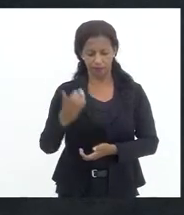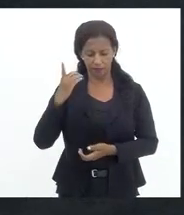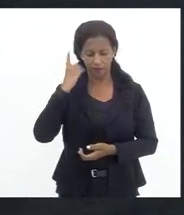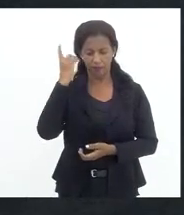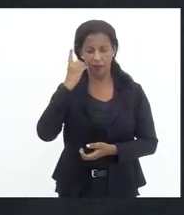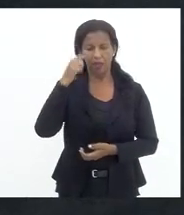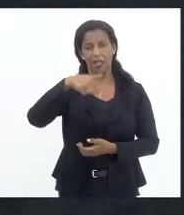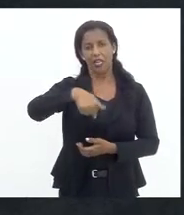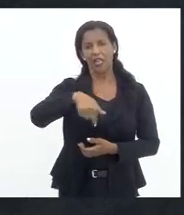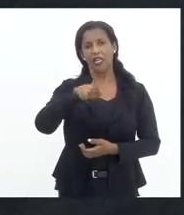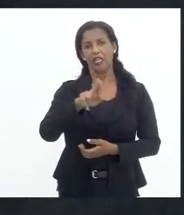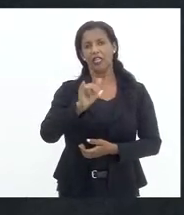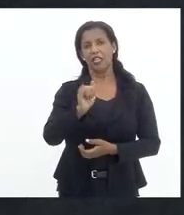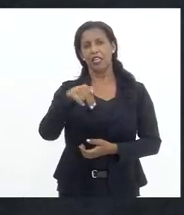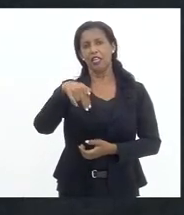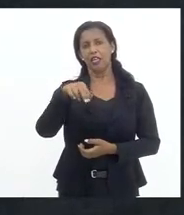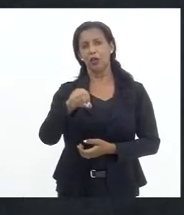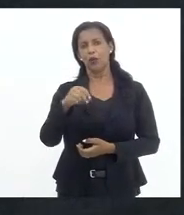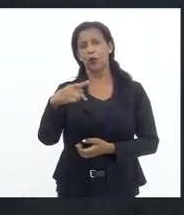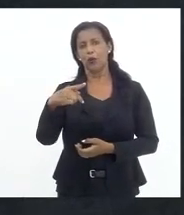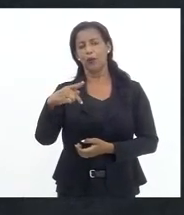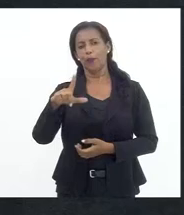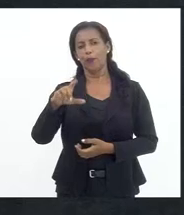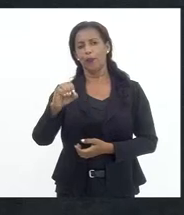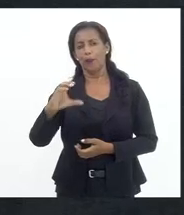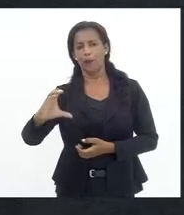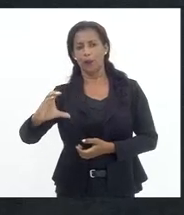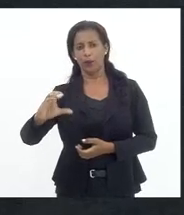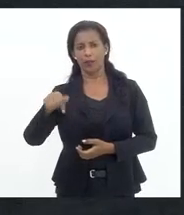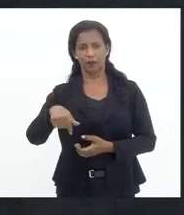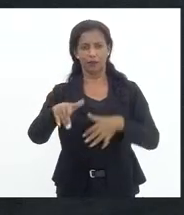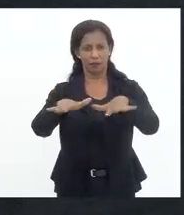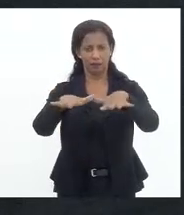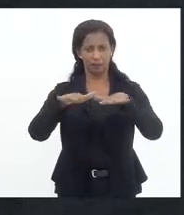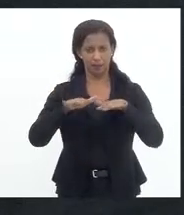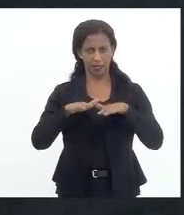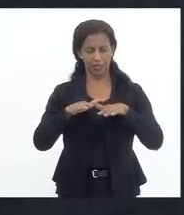Deputado Knoploch, que está aqui no plenário,